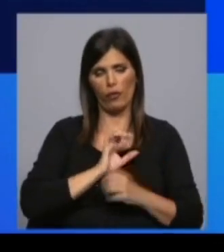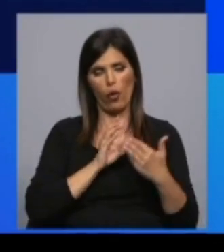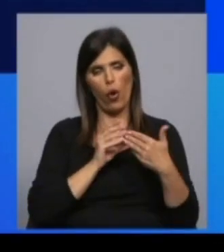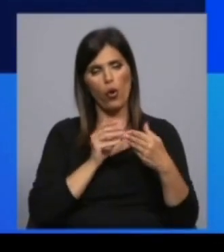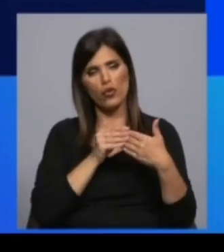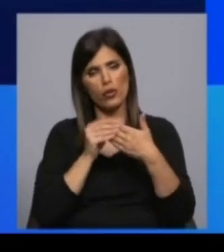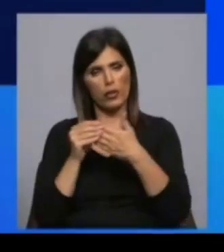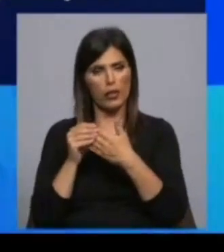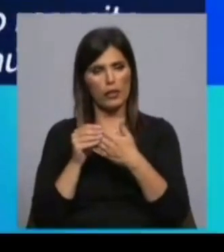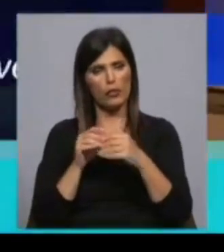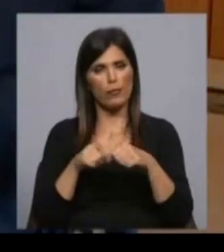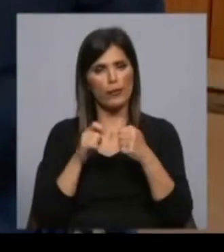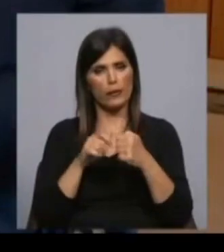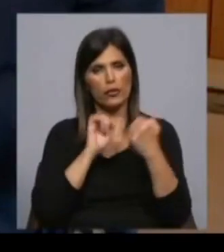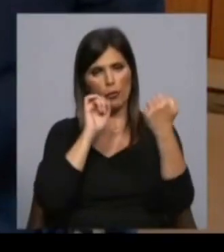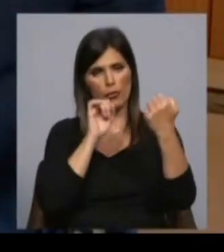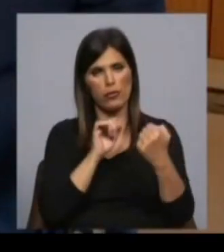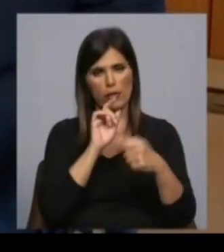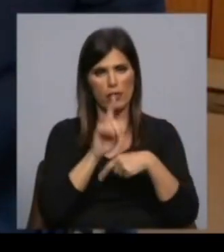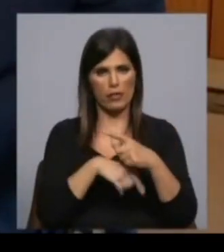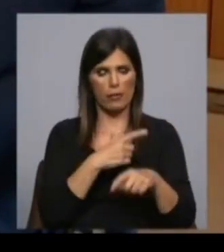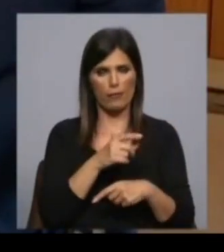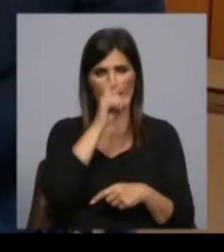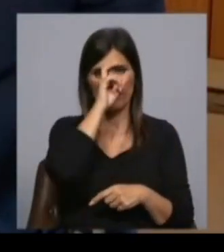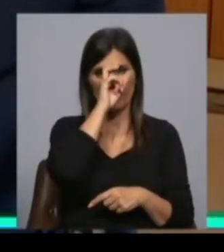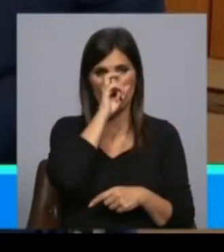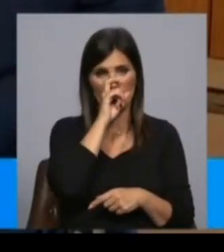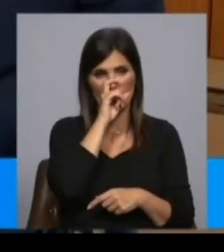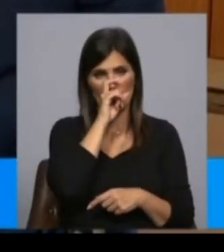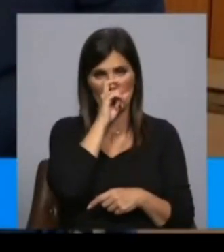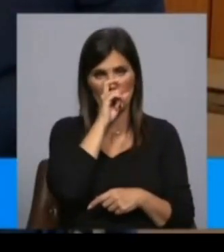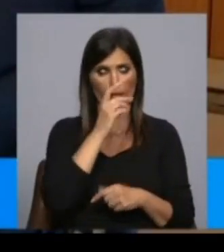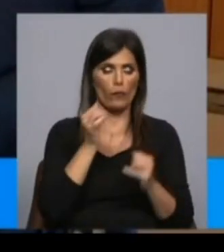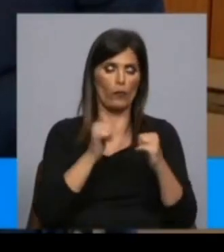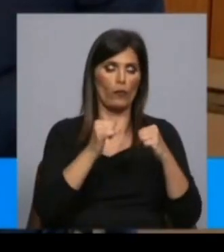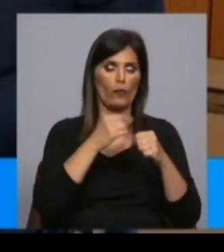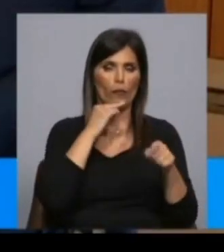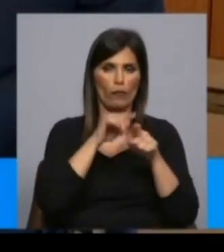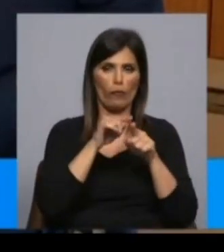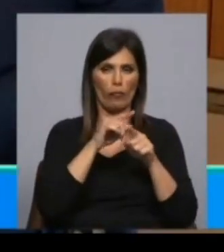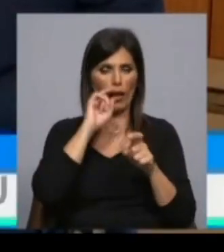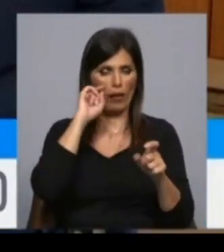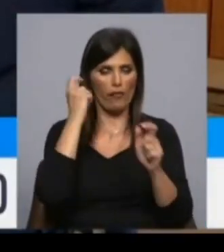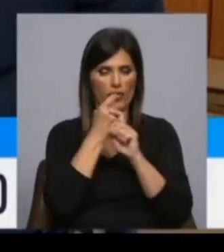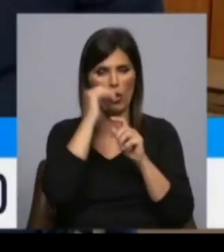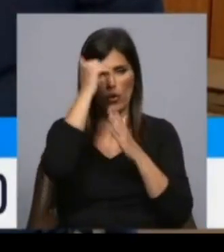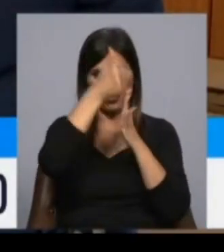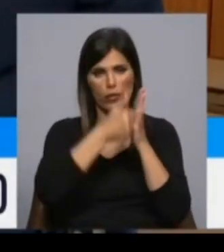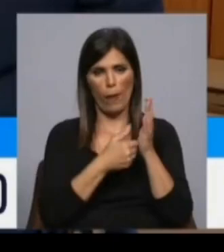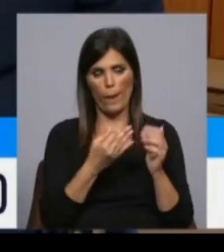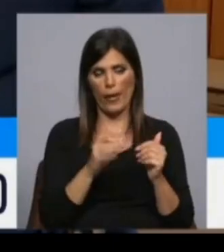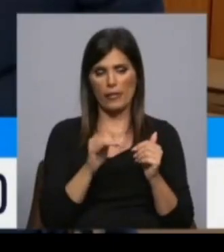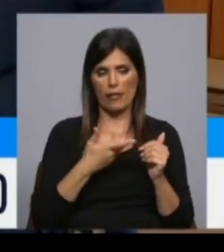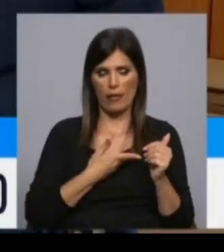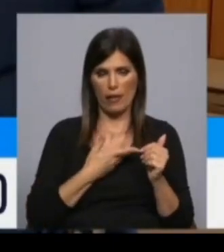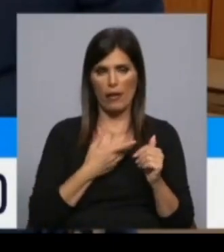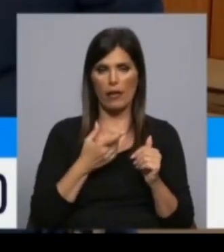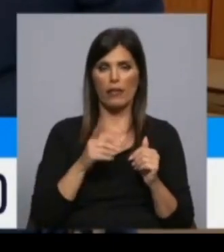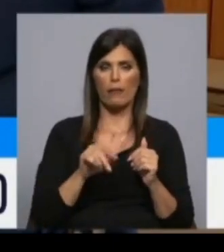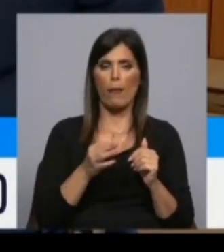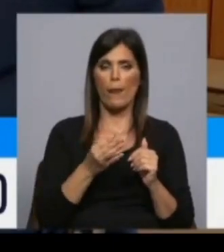os líderes dos partidos de oposição recorda o histórico acordo político de revisão constitucional entre PSD e PS